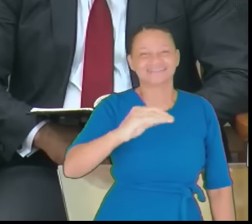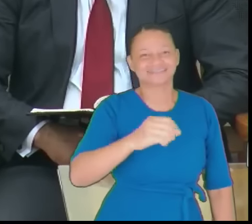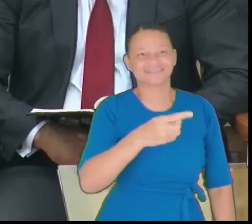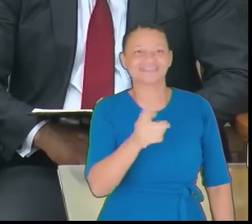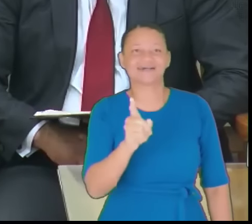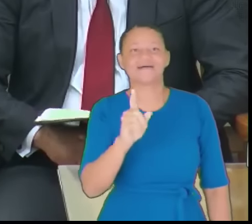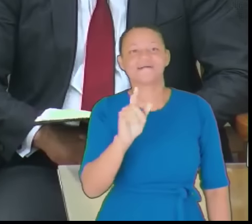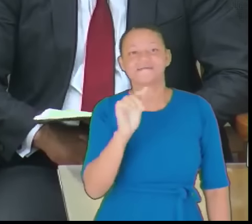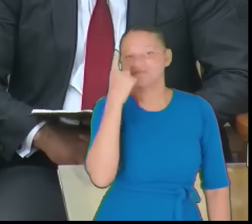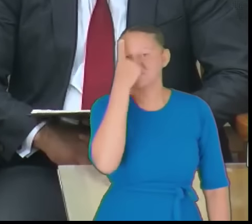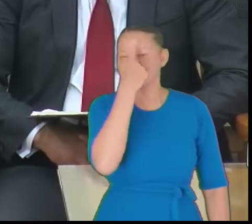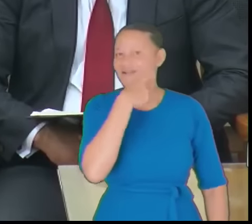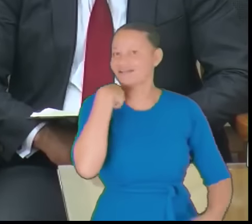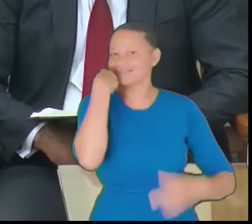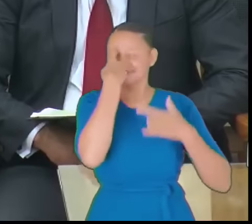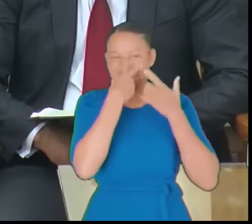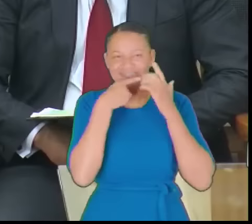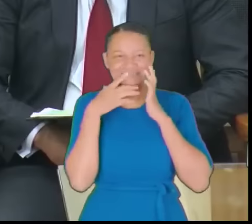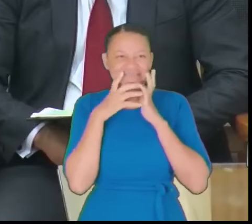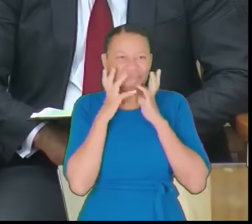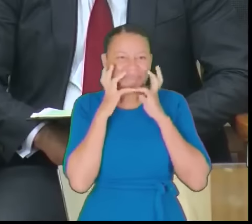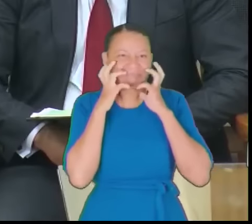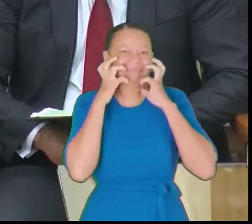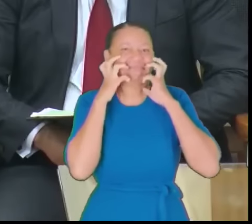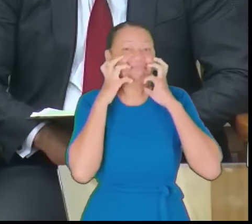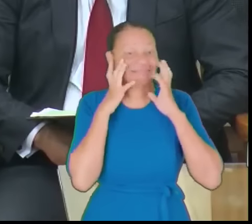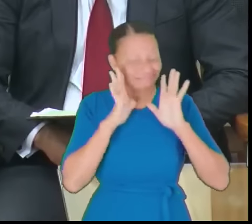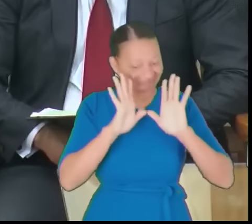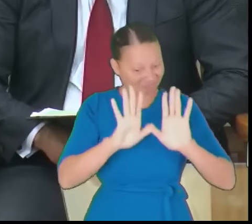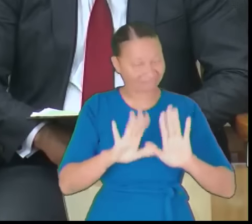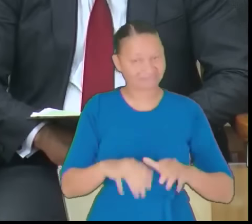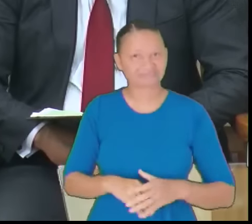Não adianta, vai ficar presepada, parecendo uma pantera.